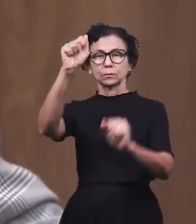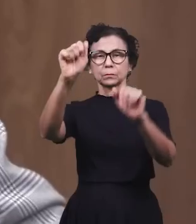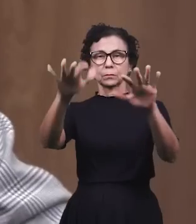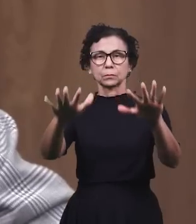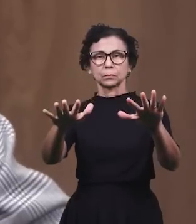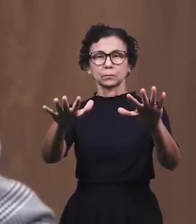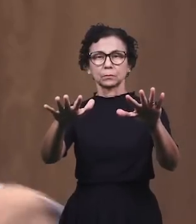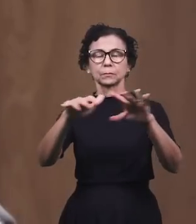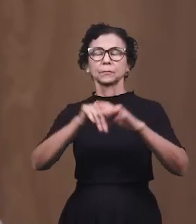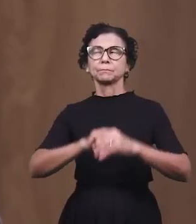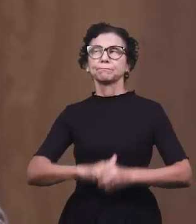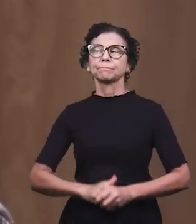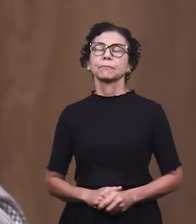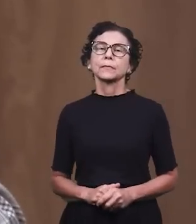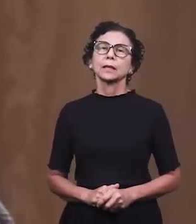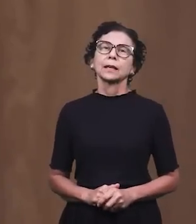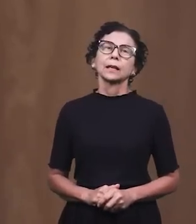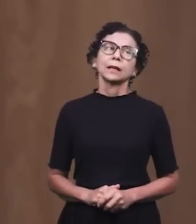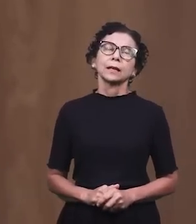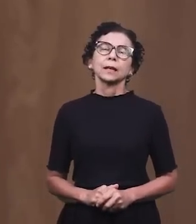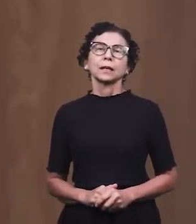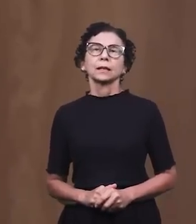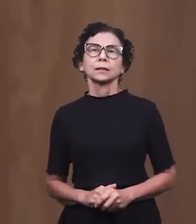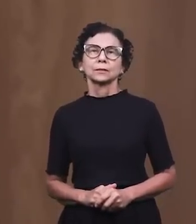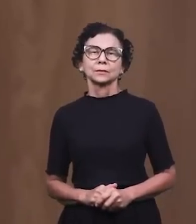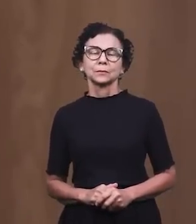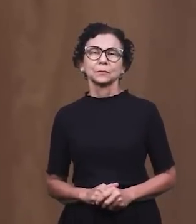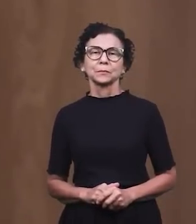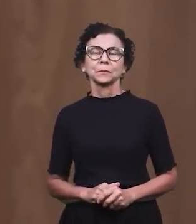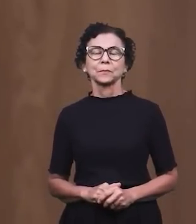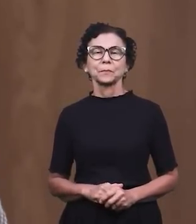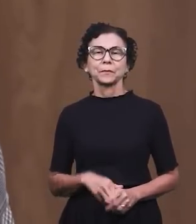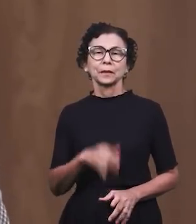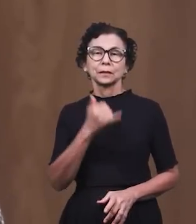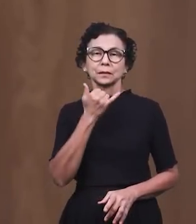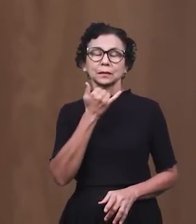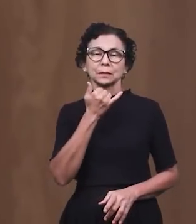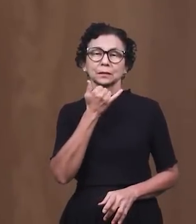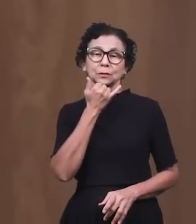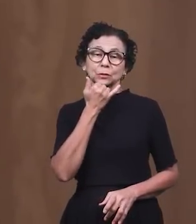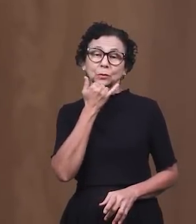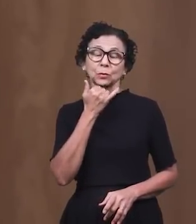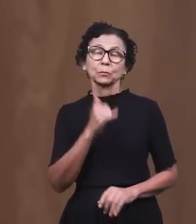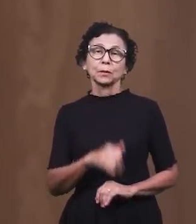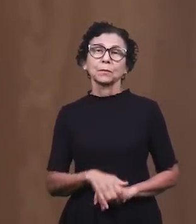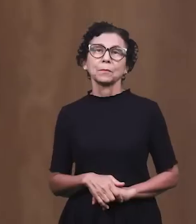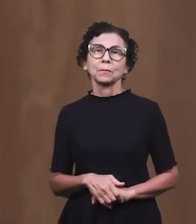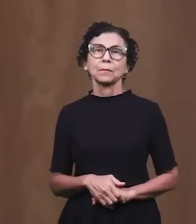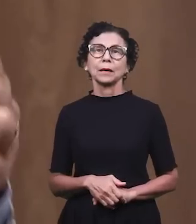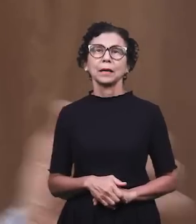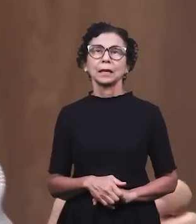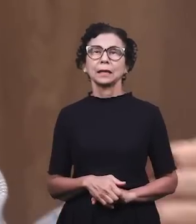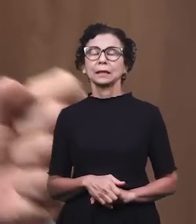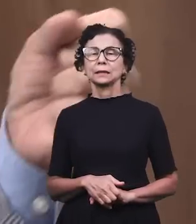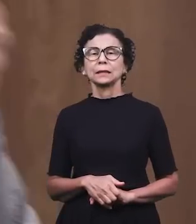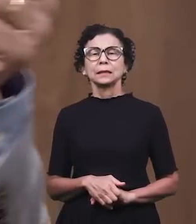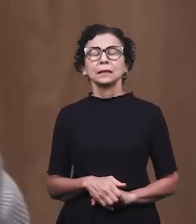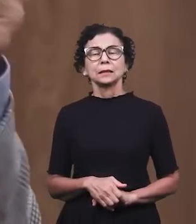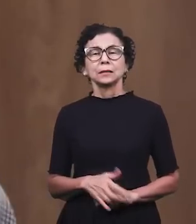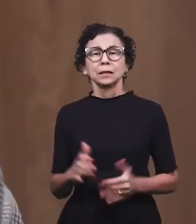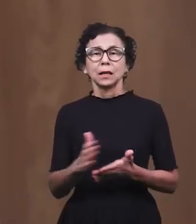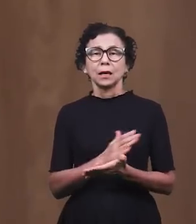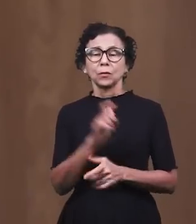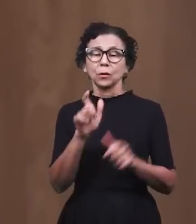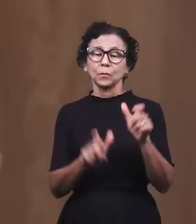Tem pessoas que são, desculpa a expressão assim, querem receber uma imposição de mãos